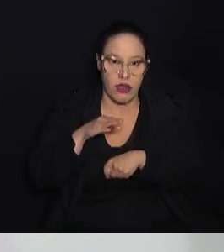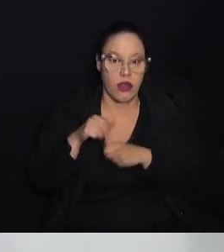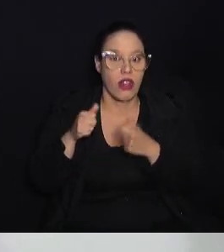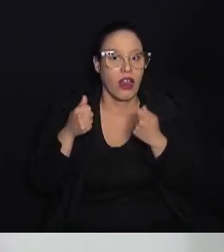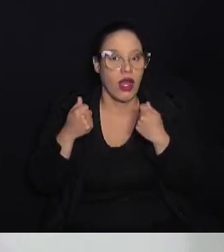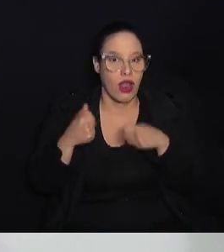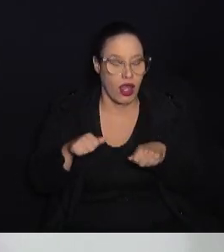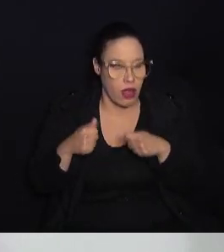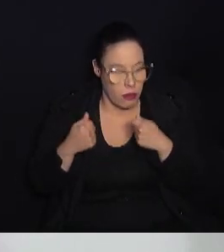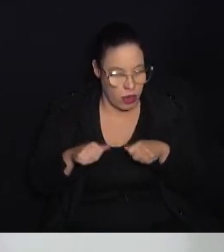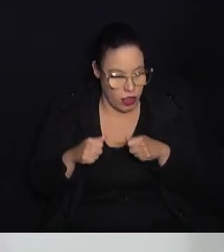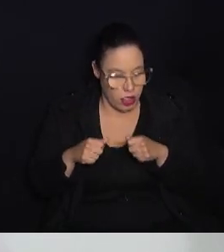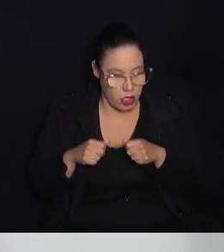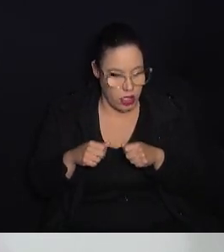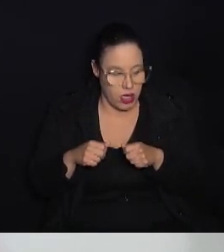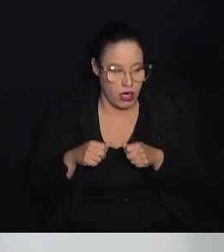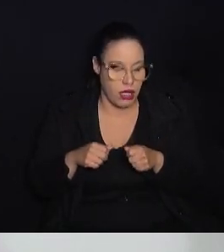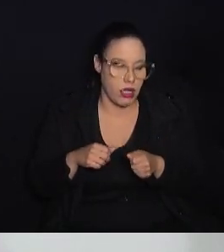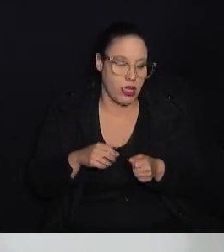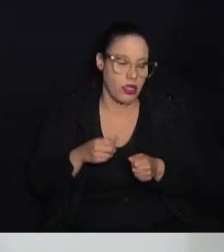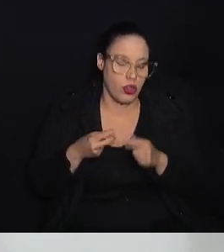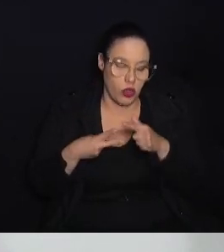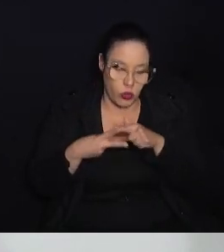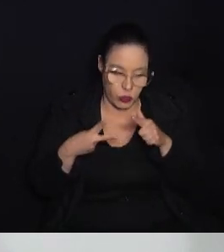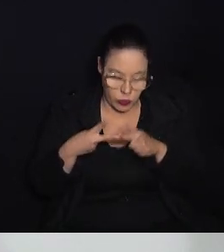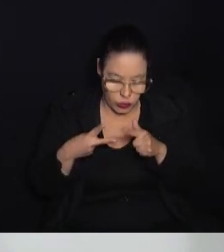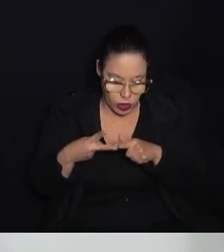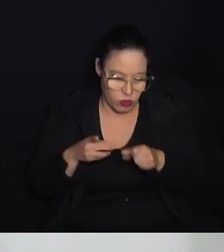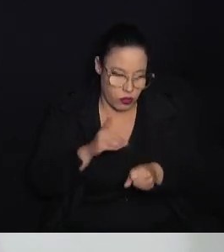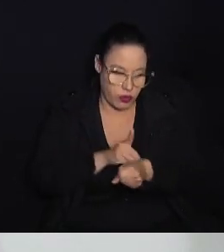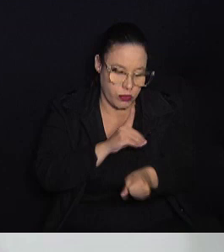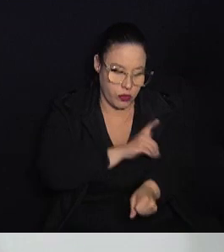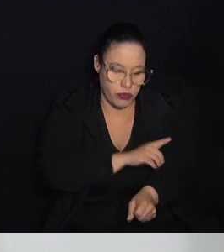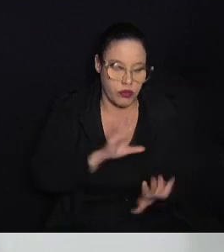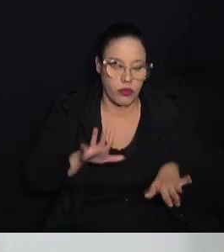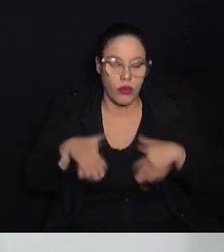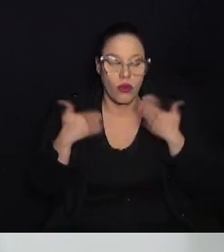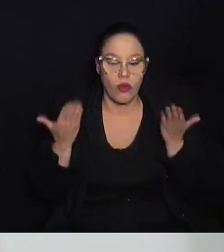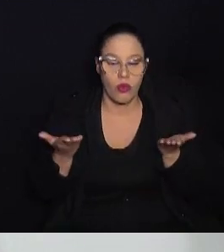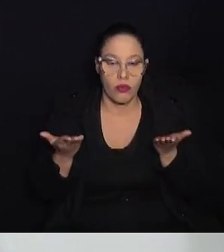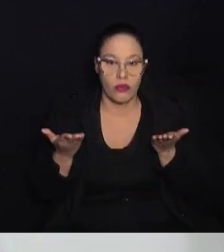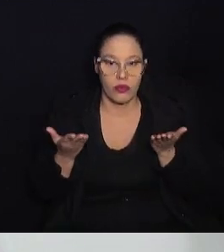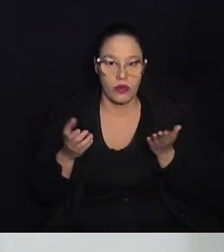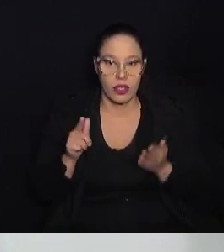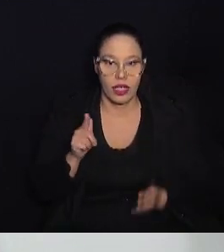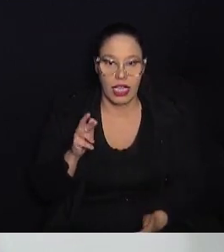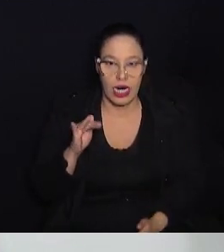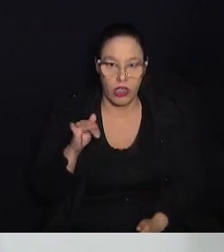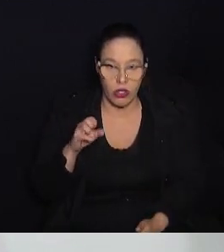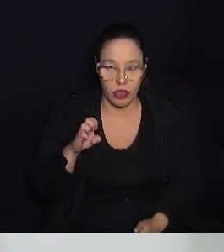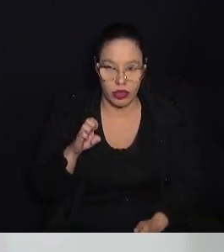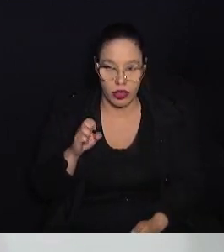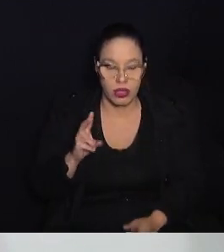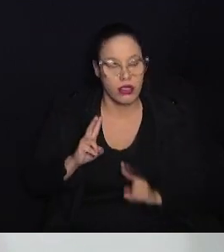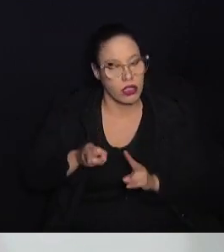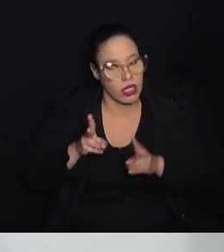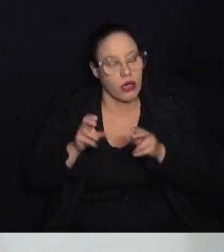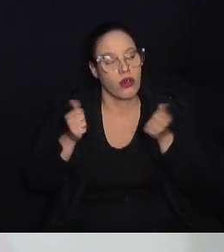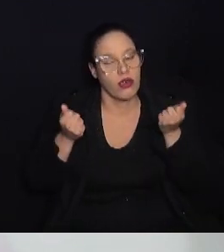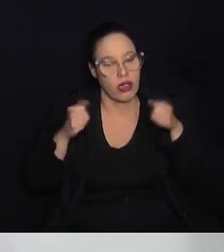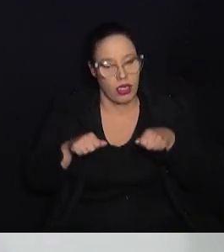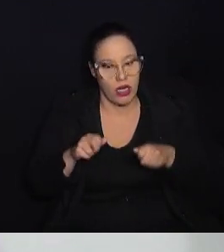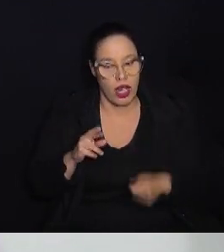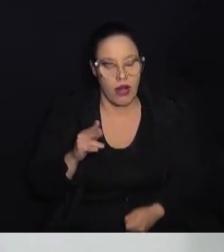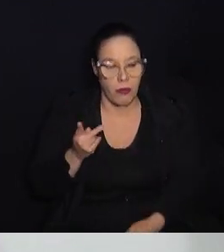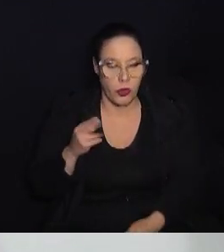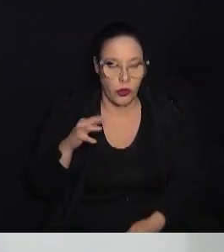mais devam ser rastreadas para diabetes tipo 2. Como é que vai ser feito esse rastreamento? Glicose e, sempre que